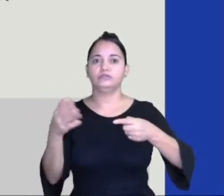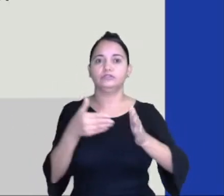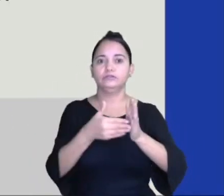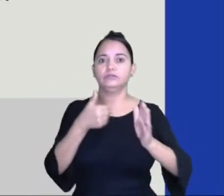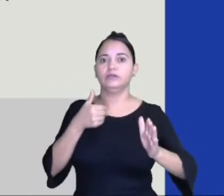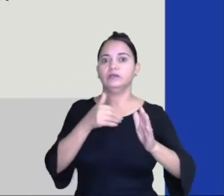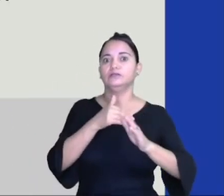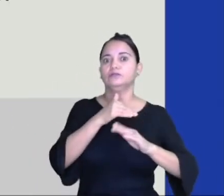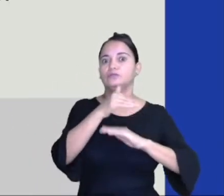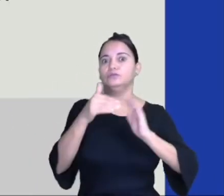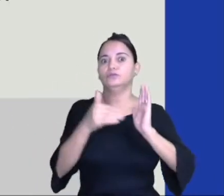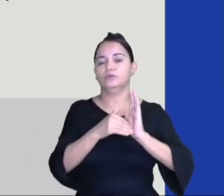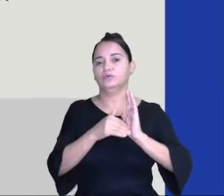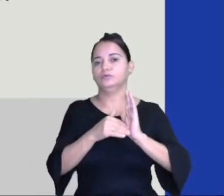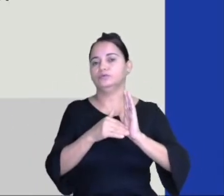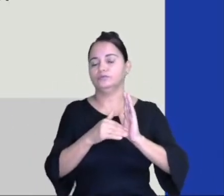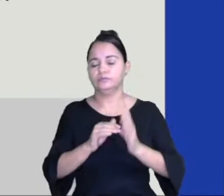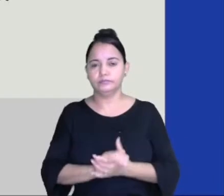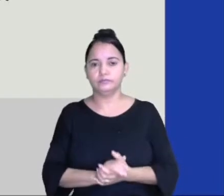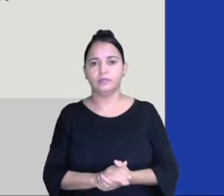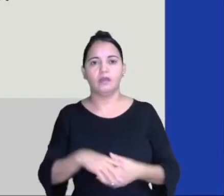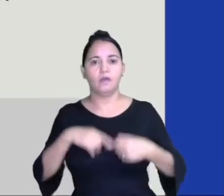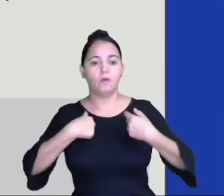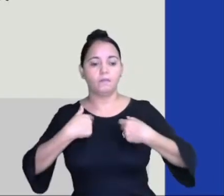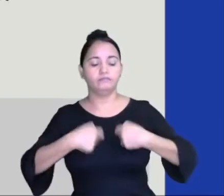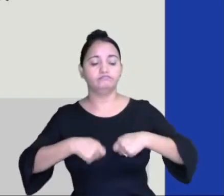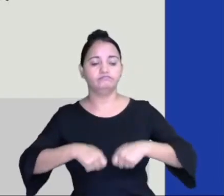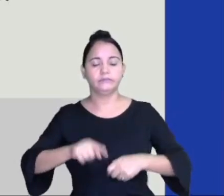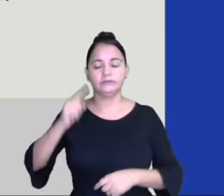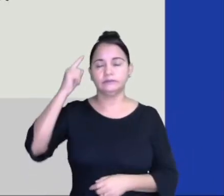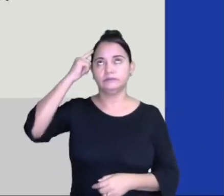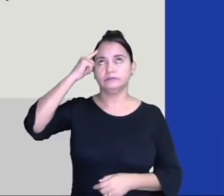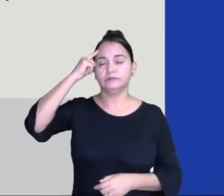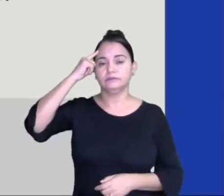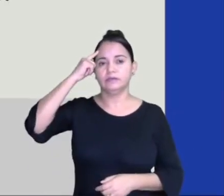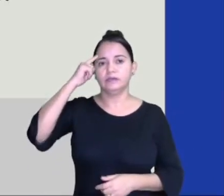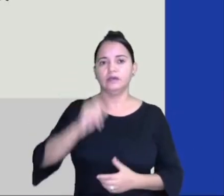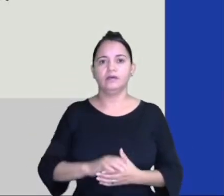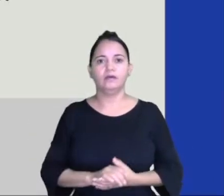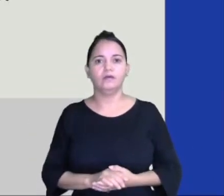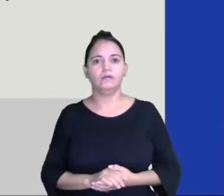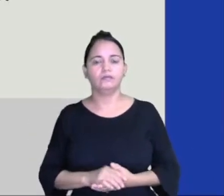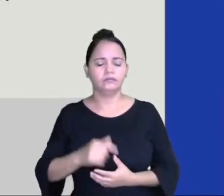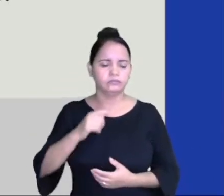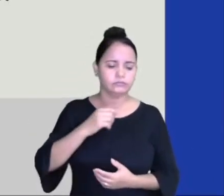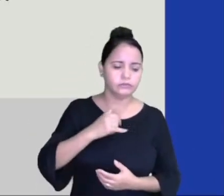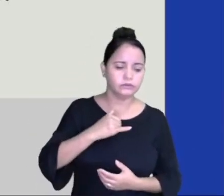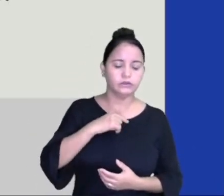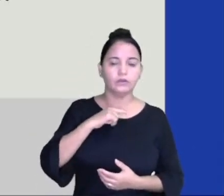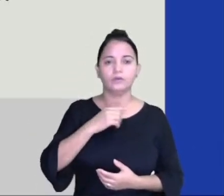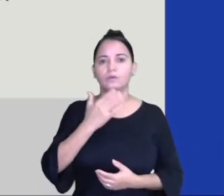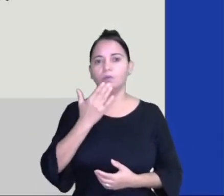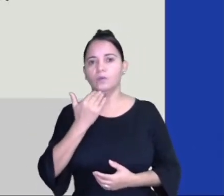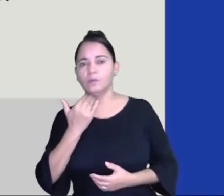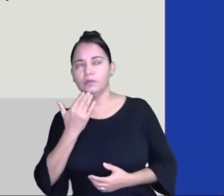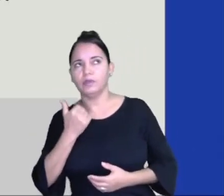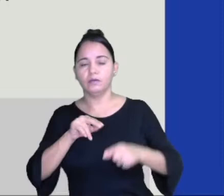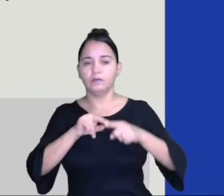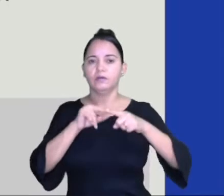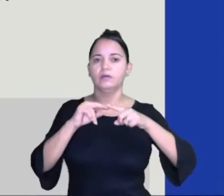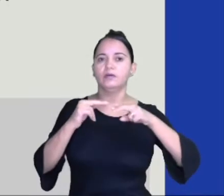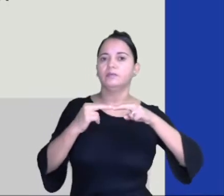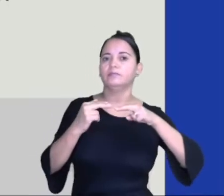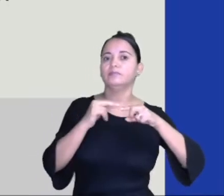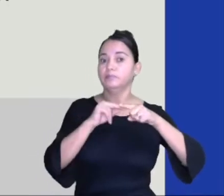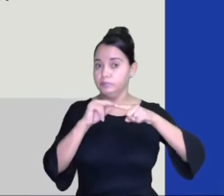inteiro. Então, eu preciso pensar na quantidade que eu considerei, na quantidade que eu consumi, né? Estou lá comendo a pizza, então comi